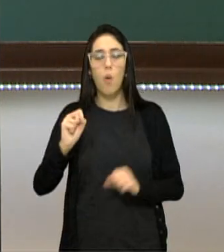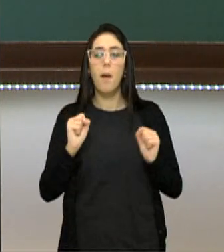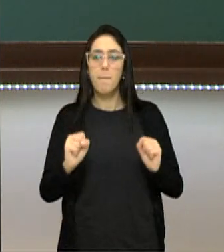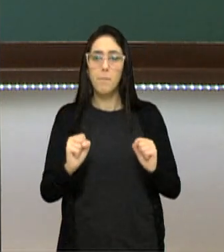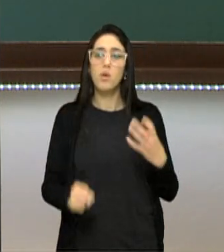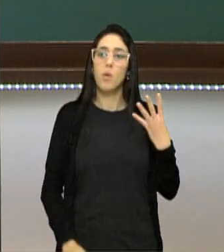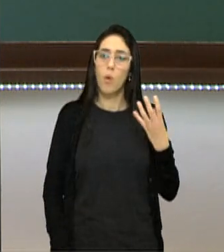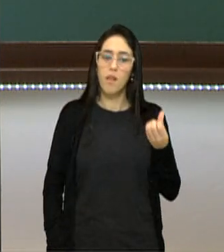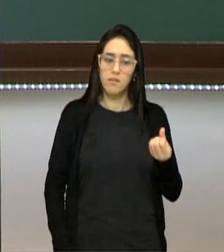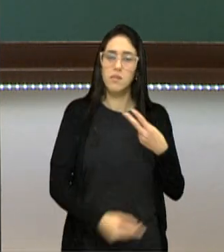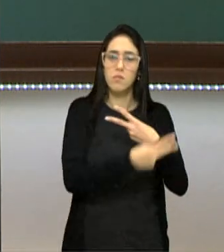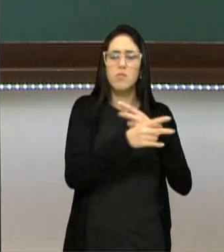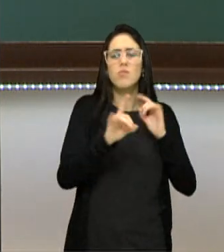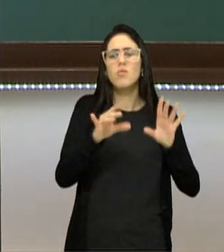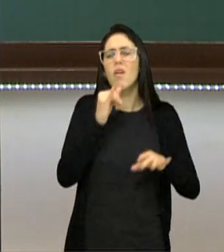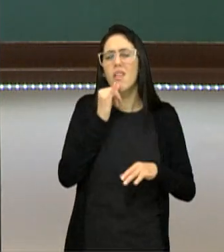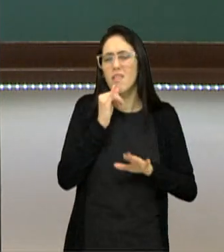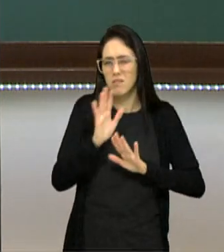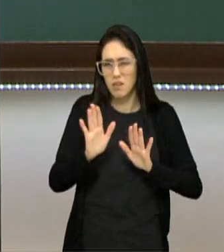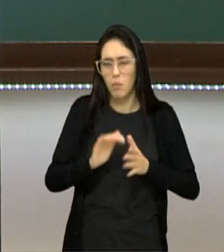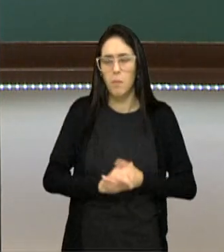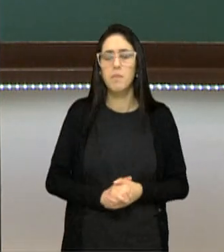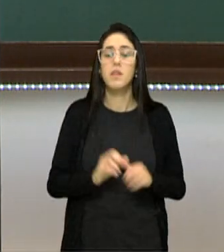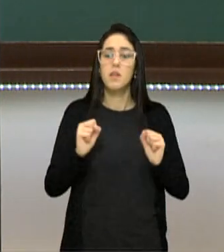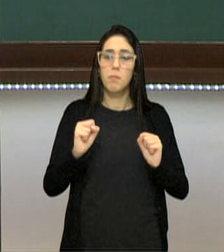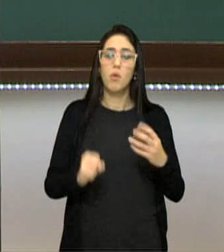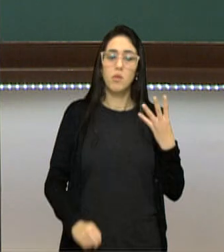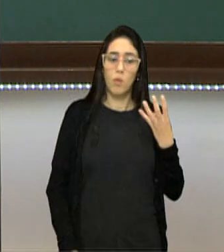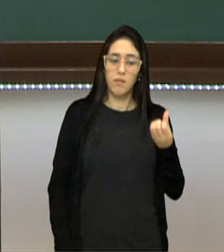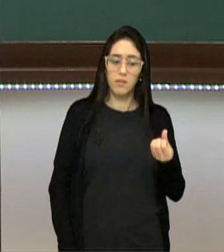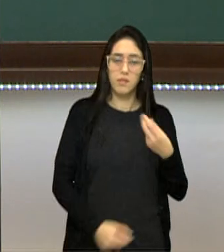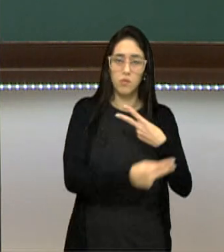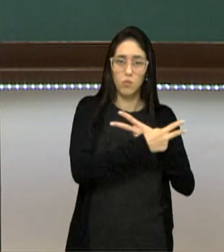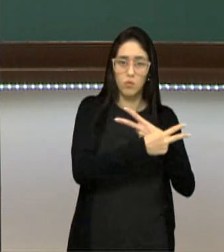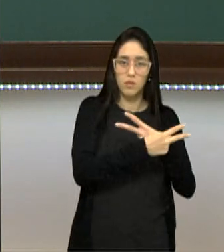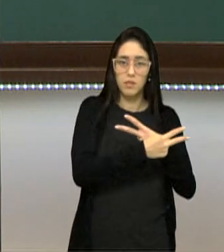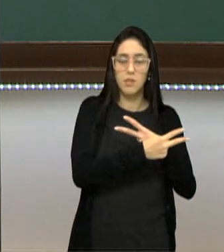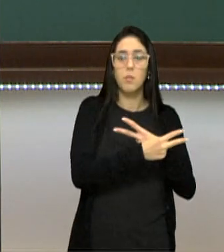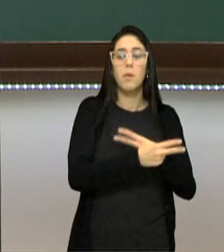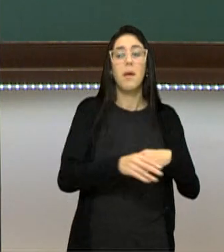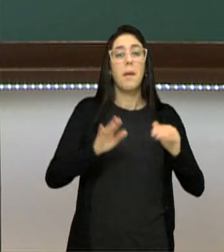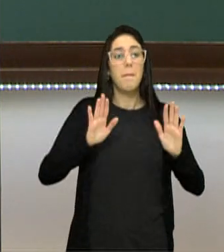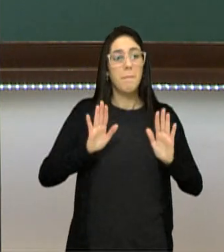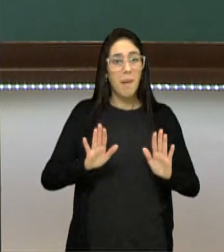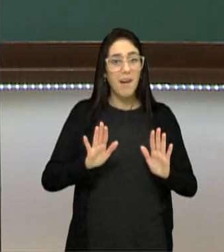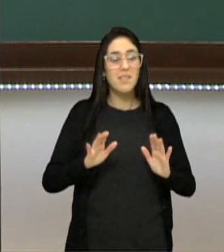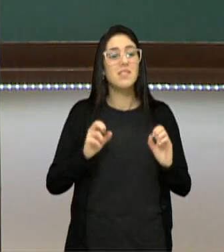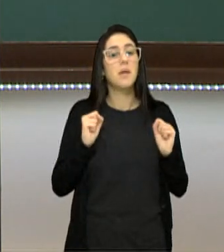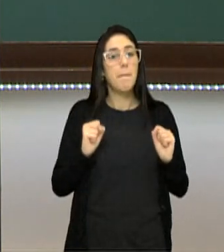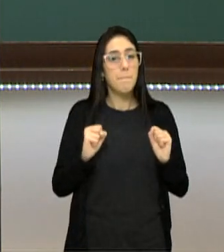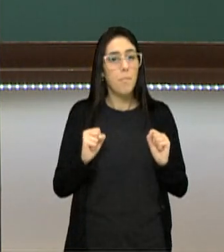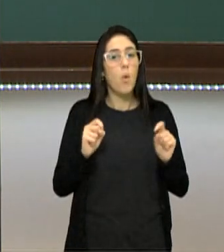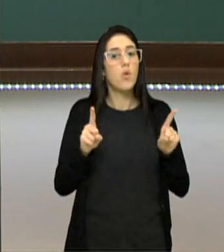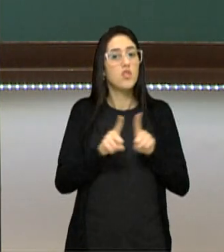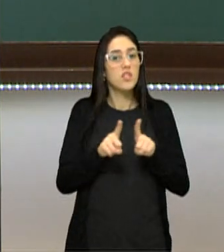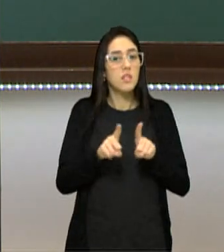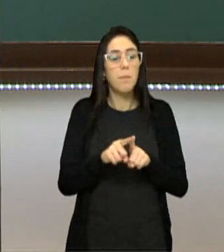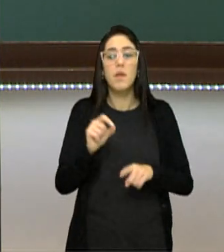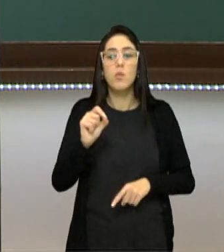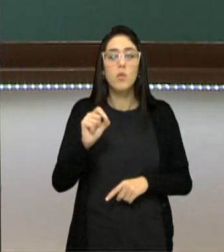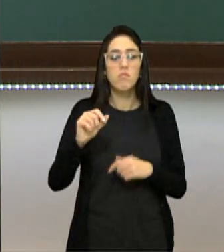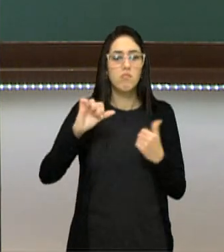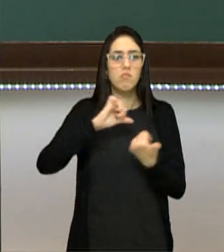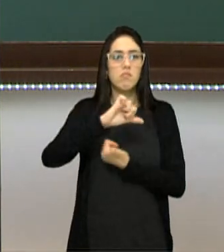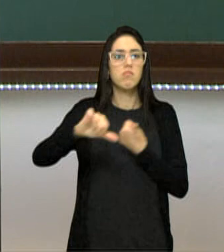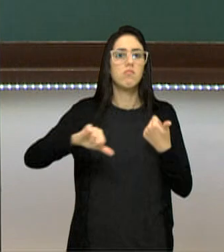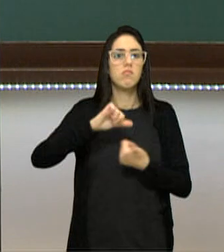lembrando que nós estamos exemplificando o ser humano, tá? 46 cromossomos, mas ela pode ter algum tipo de alteração